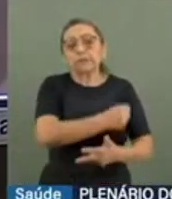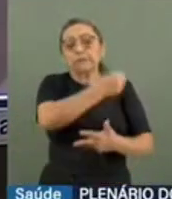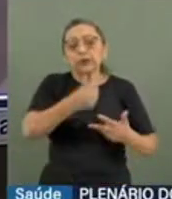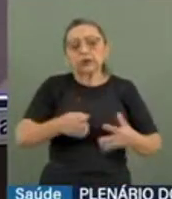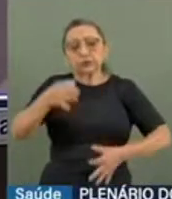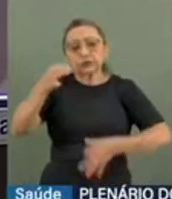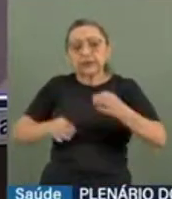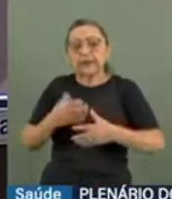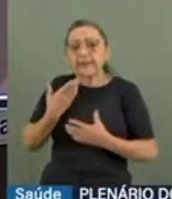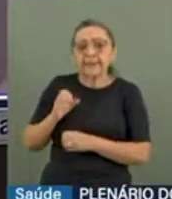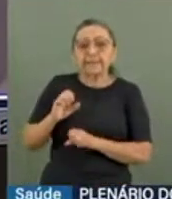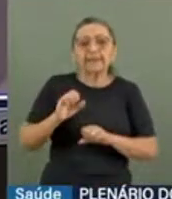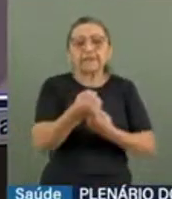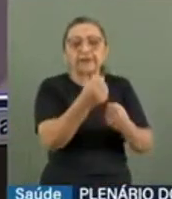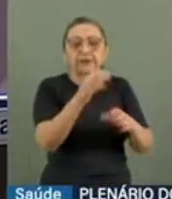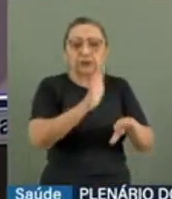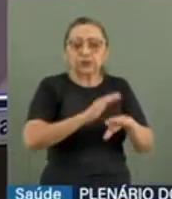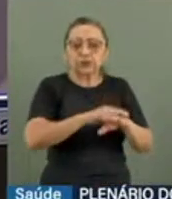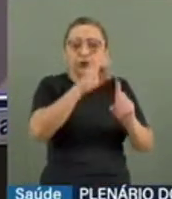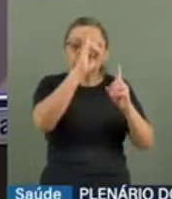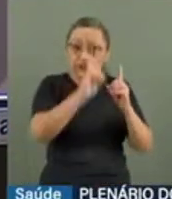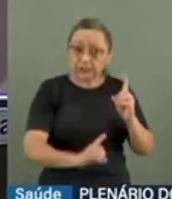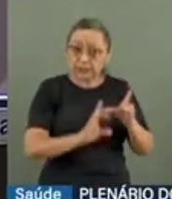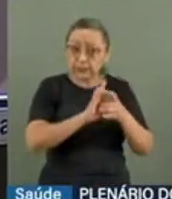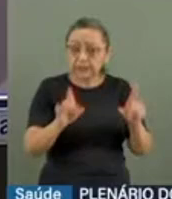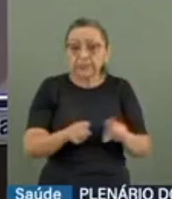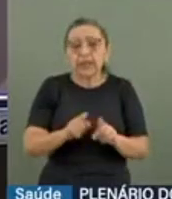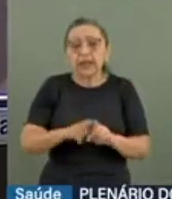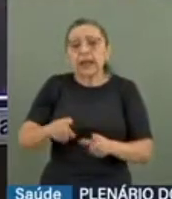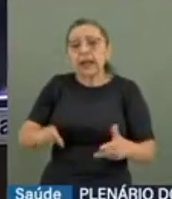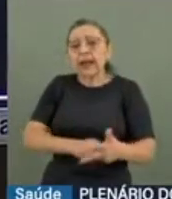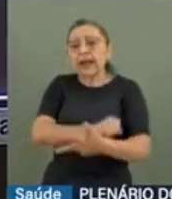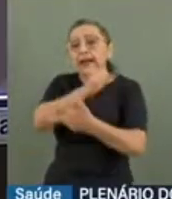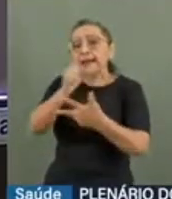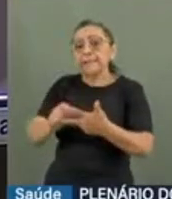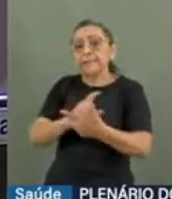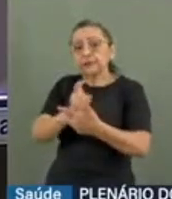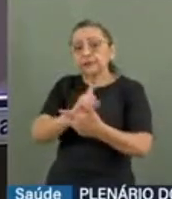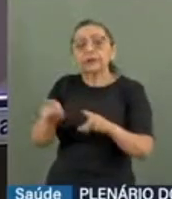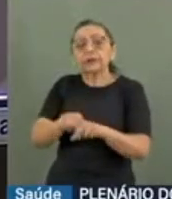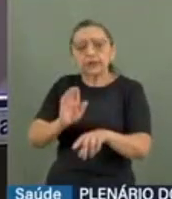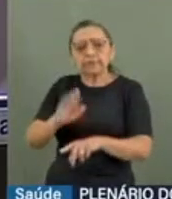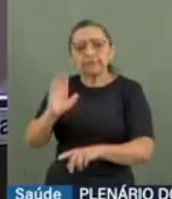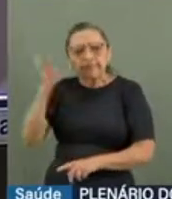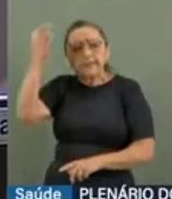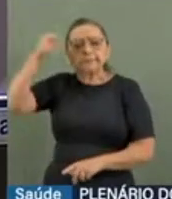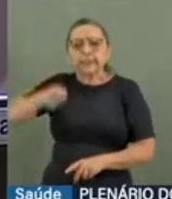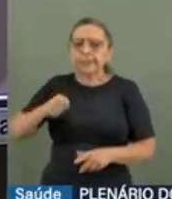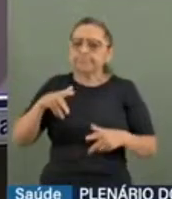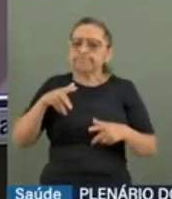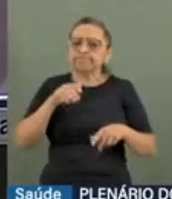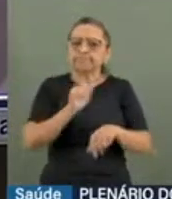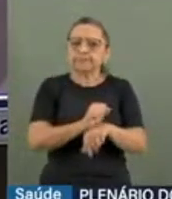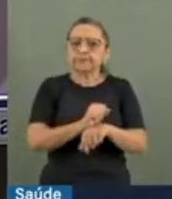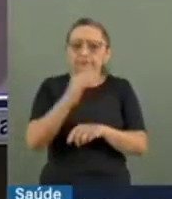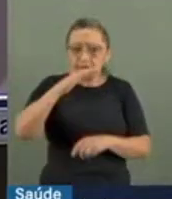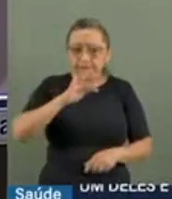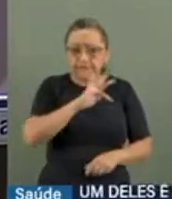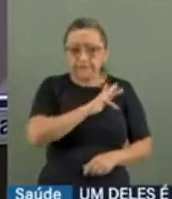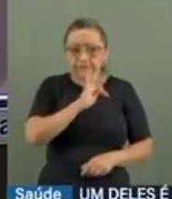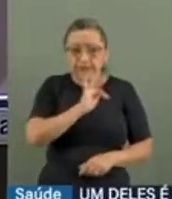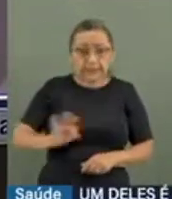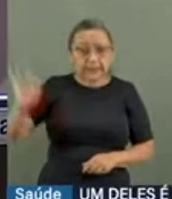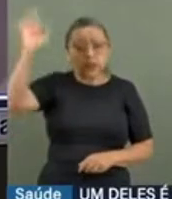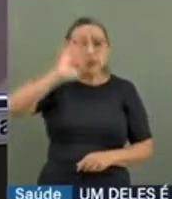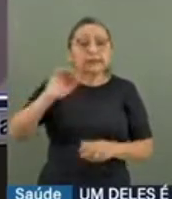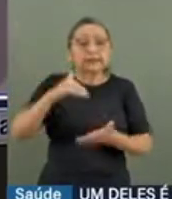do Estado Democrático de Direito, a reação do Poder Executivo que decidiu pela intervenção federal na Secretaria de